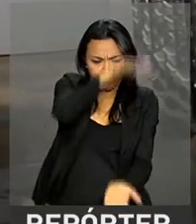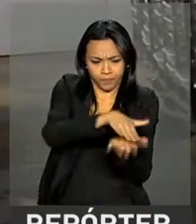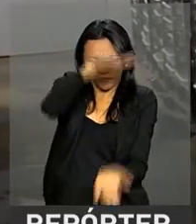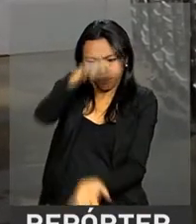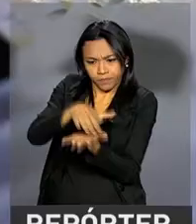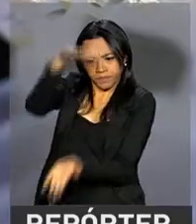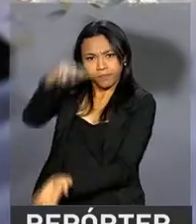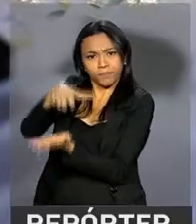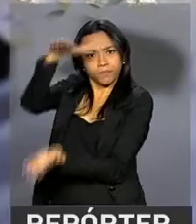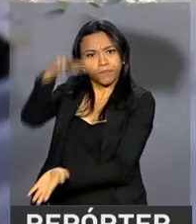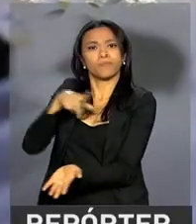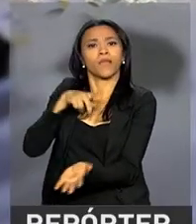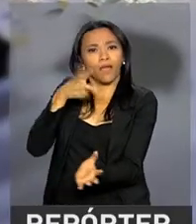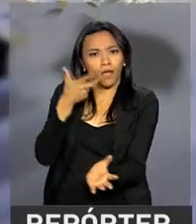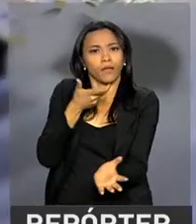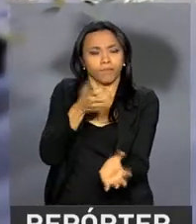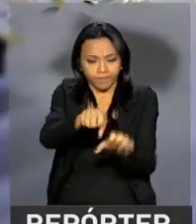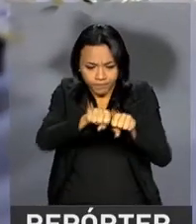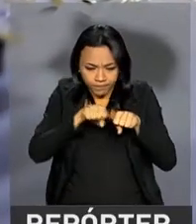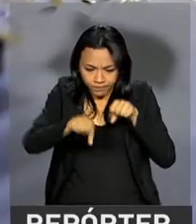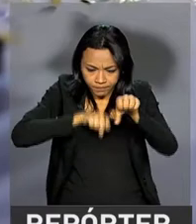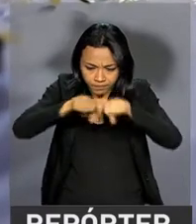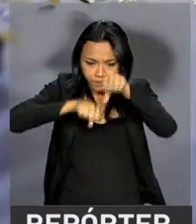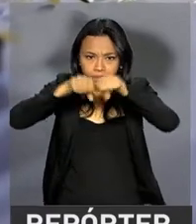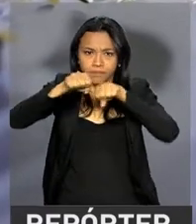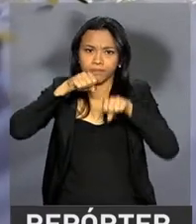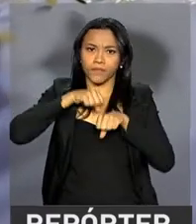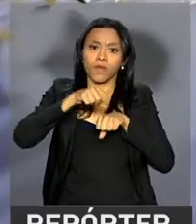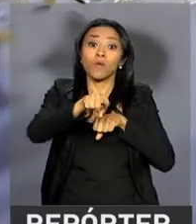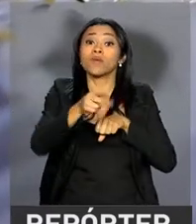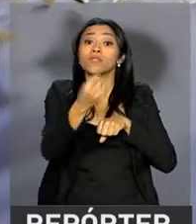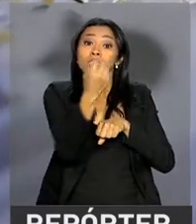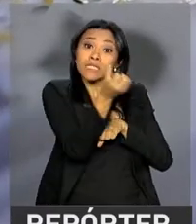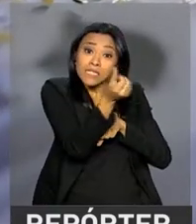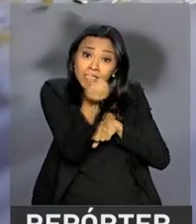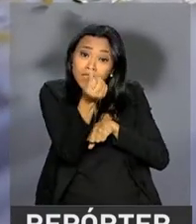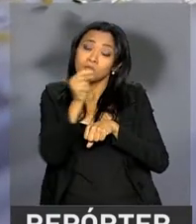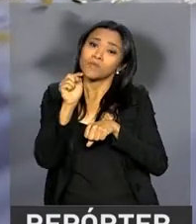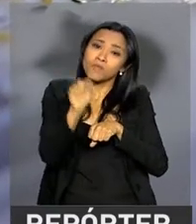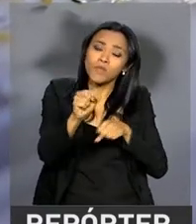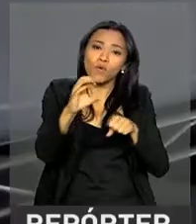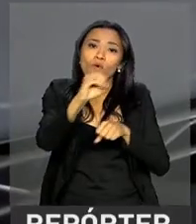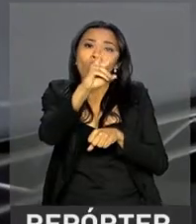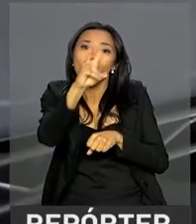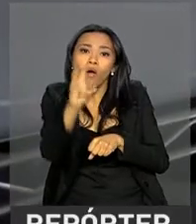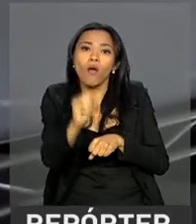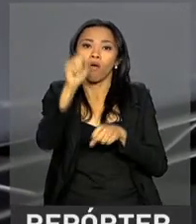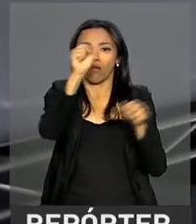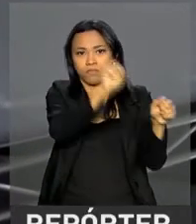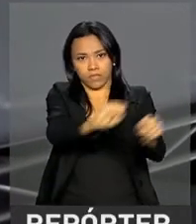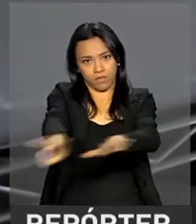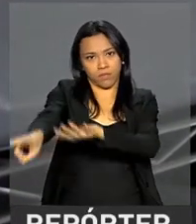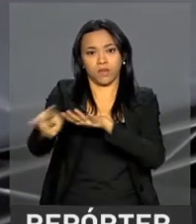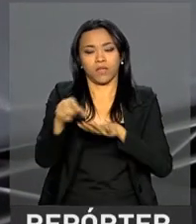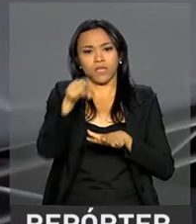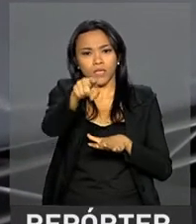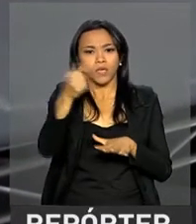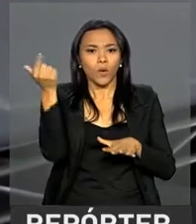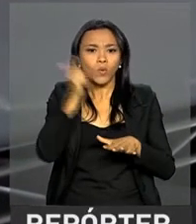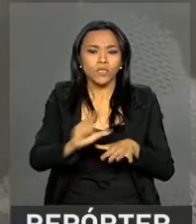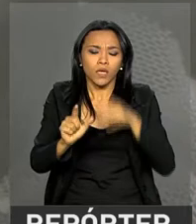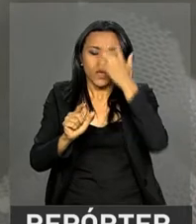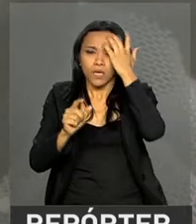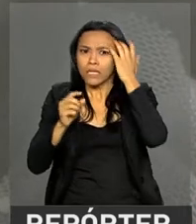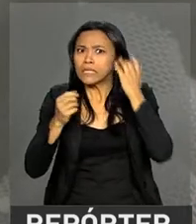grande laboratório atualmente são produzidos 600 mil ovos por semana ea expectativa é que a produção alcance um